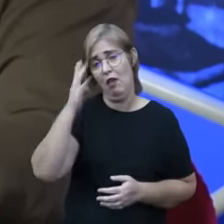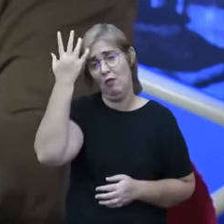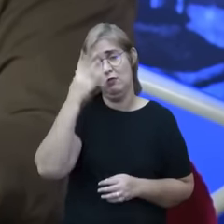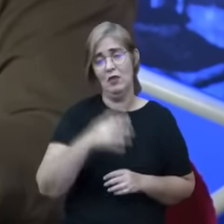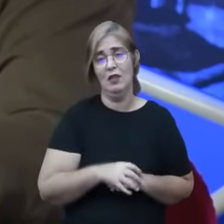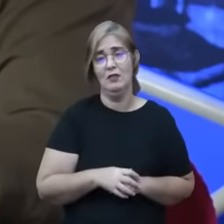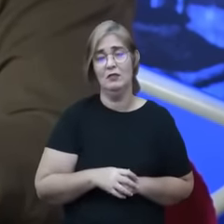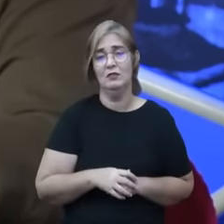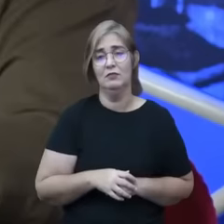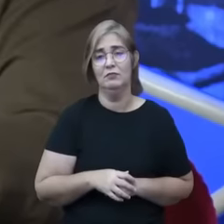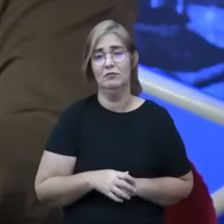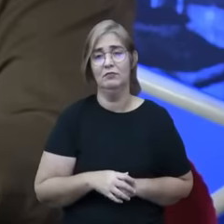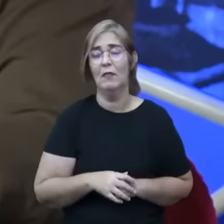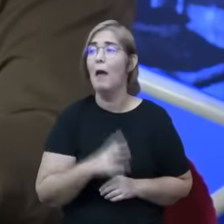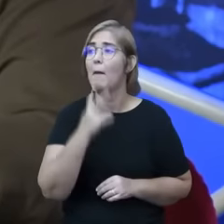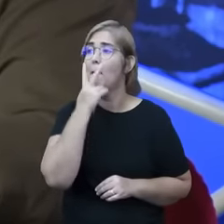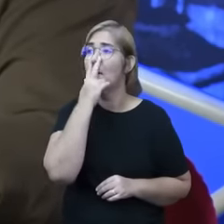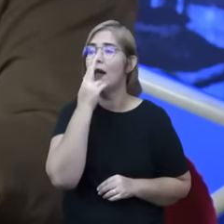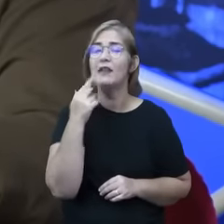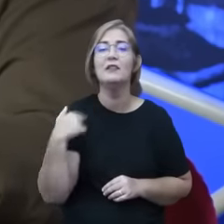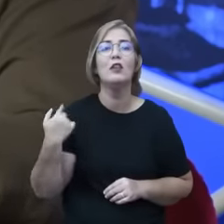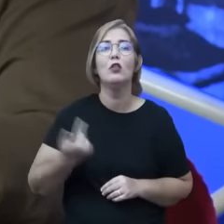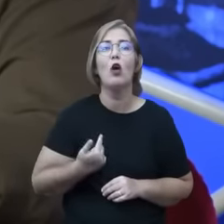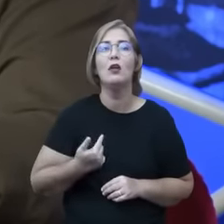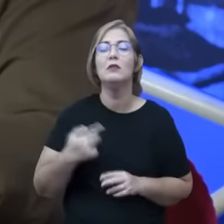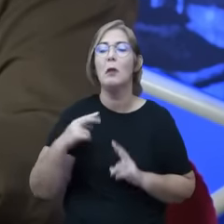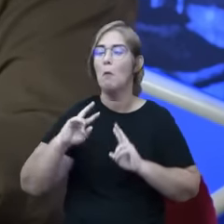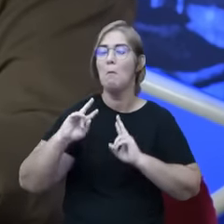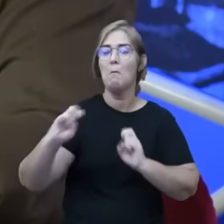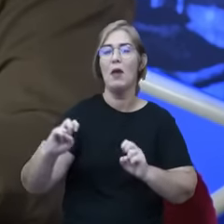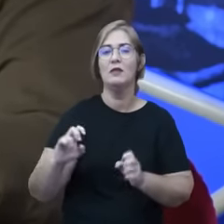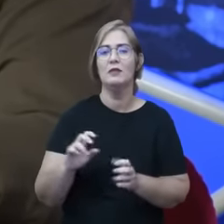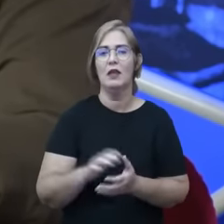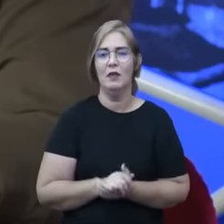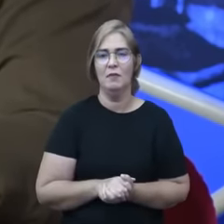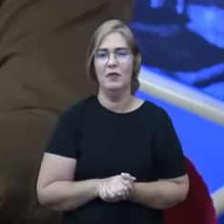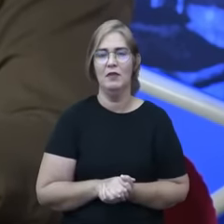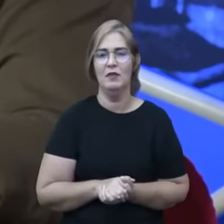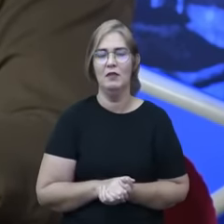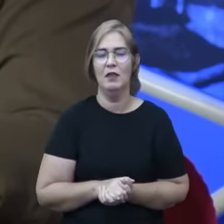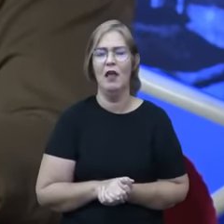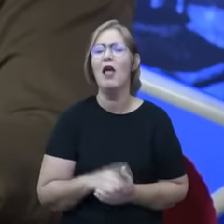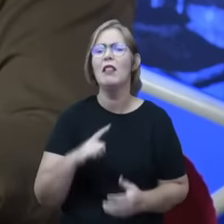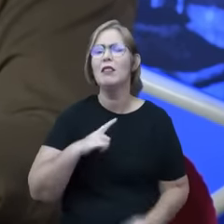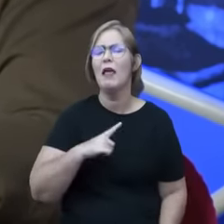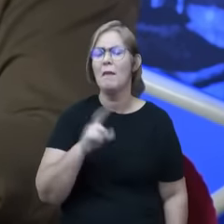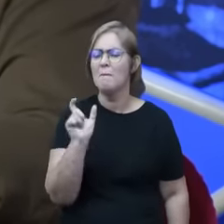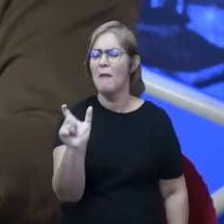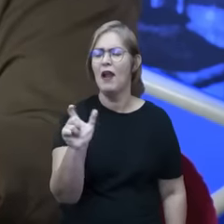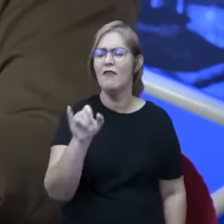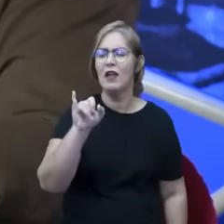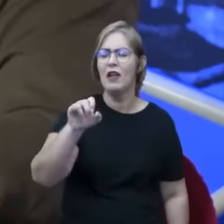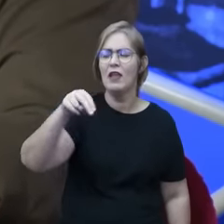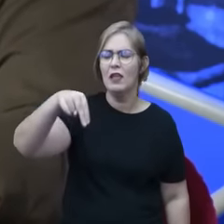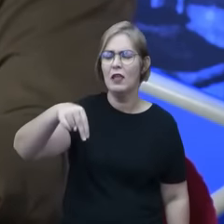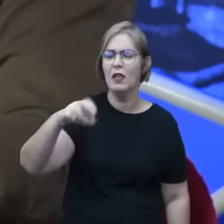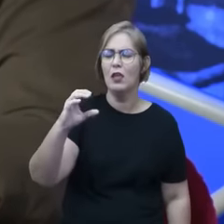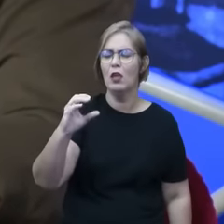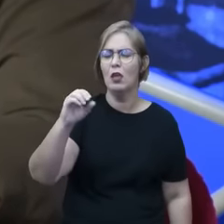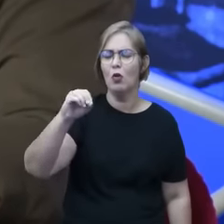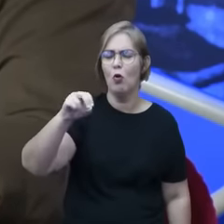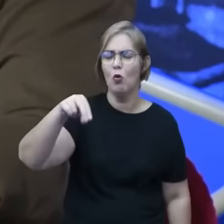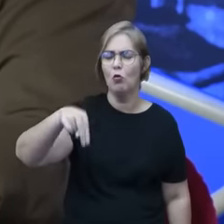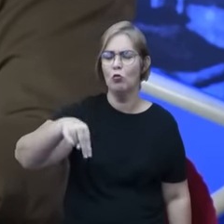incontinência, que parece uma palavra feia em português, não é? Mas em grego é a palavra